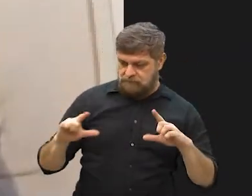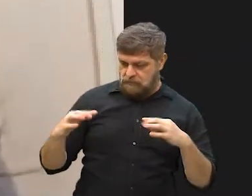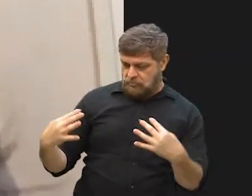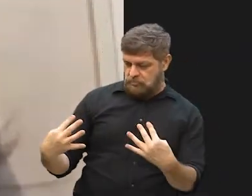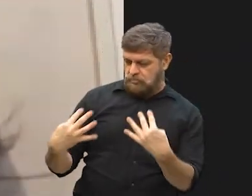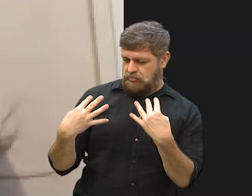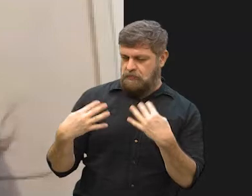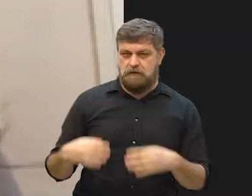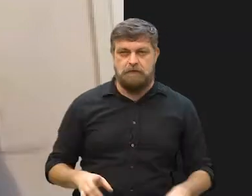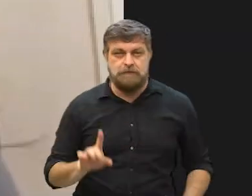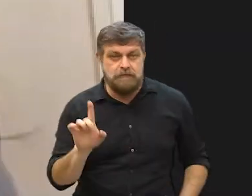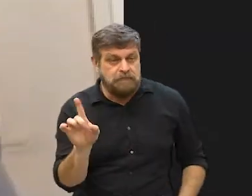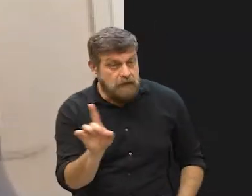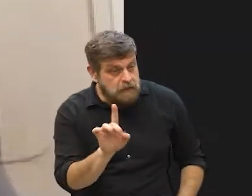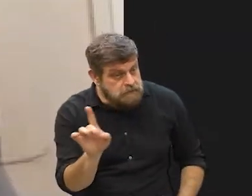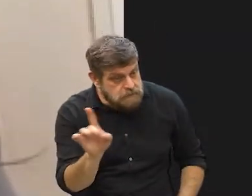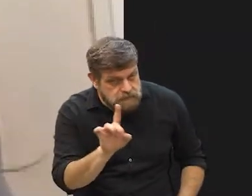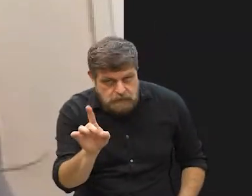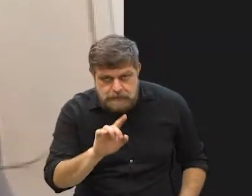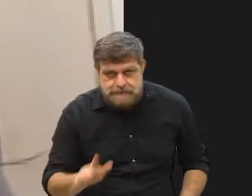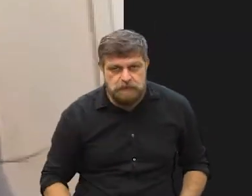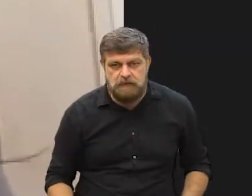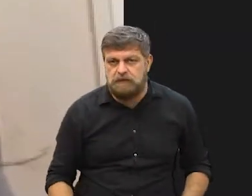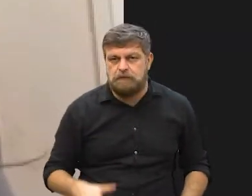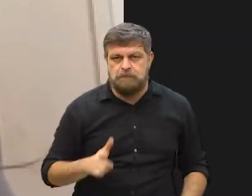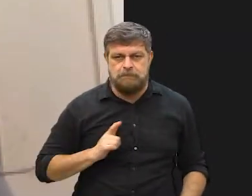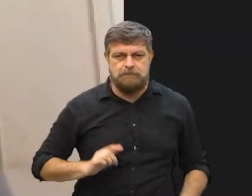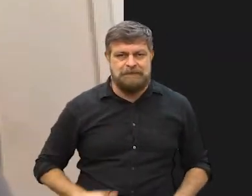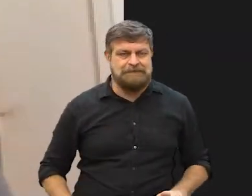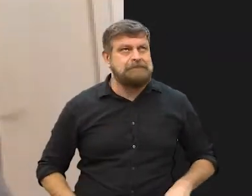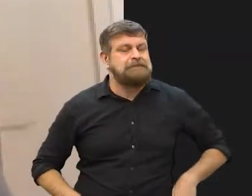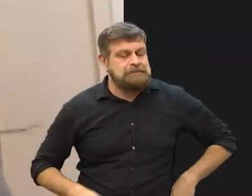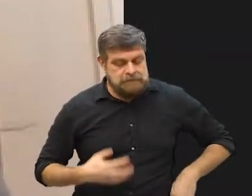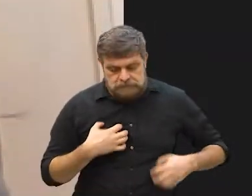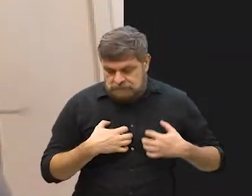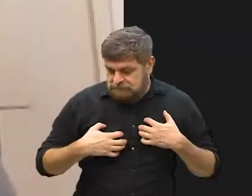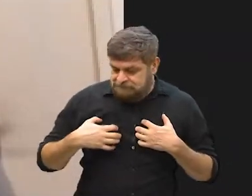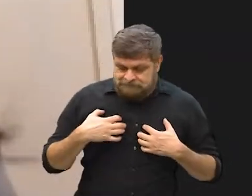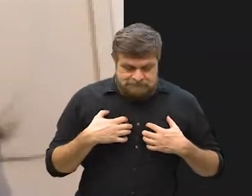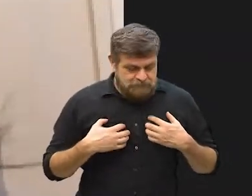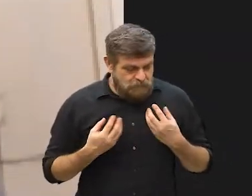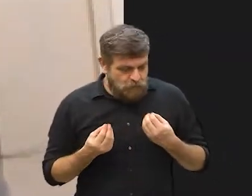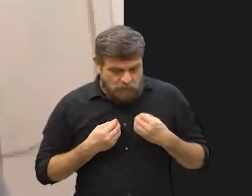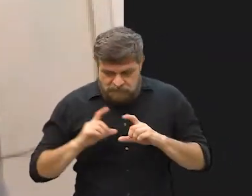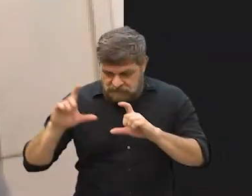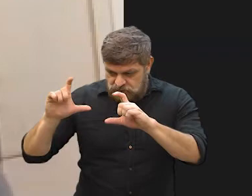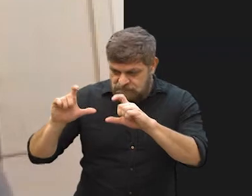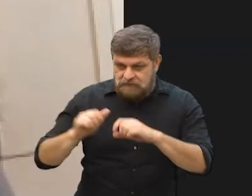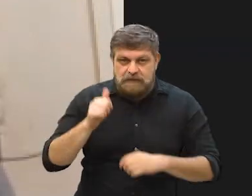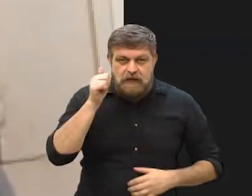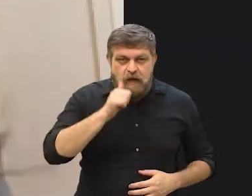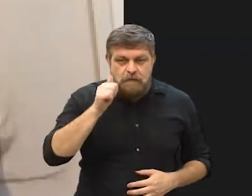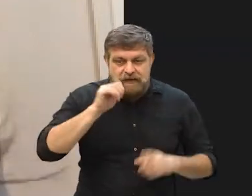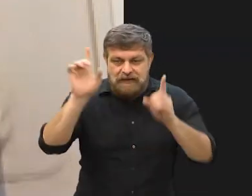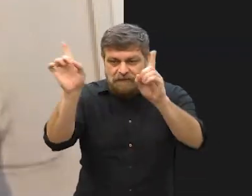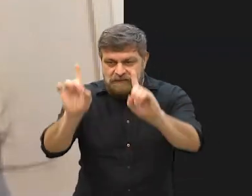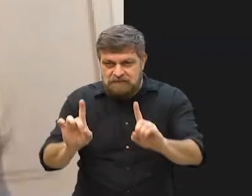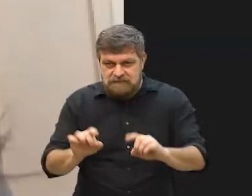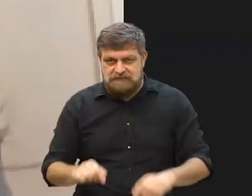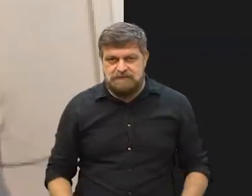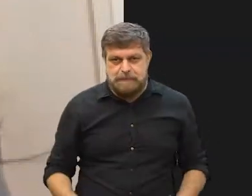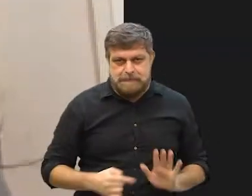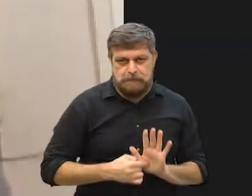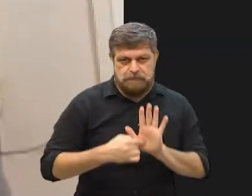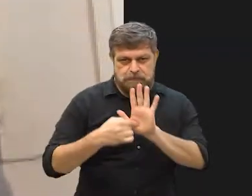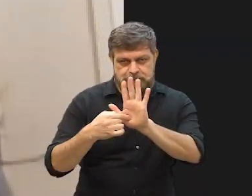não sei o que. Ela falou, não vai te expor, não vai ser nada vulgar. Eu falei assim, ai meu Deus do céu. Vai ser várias mulheres com deficiência, e a gente quer